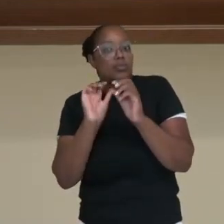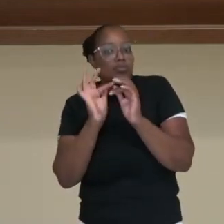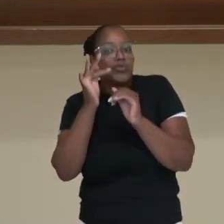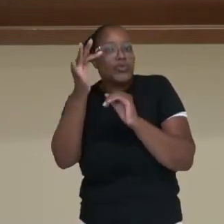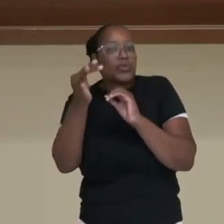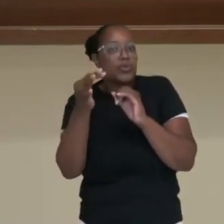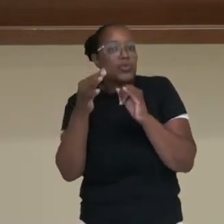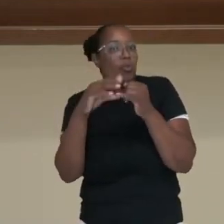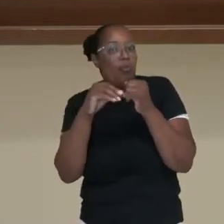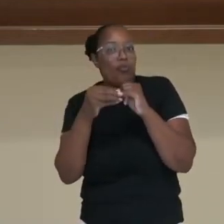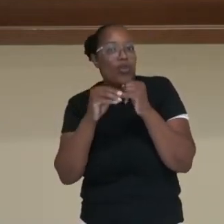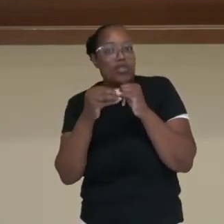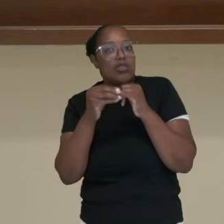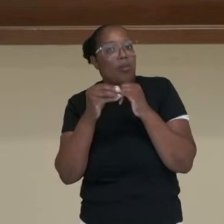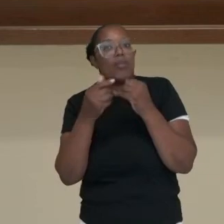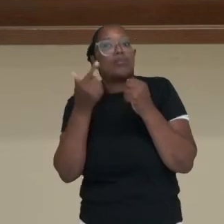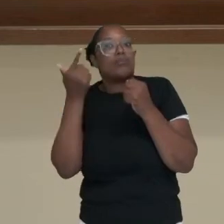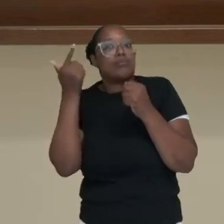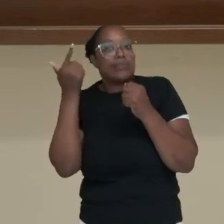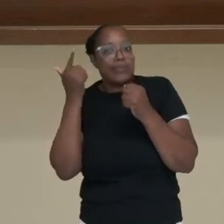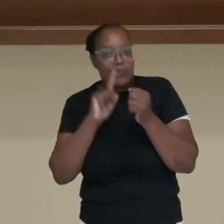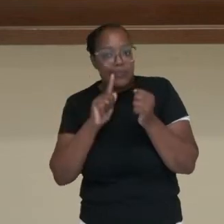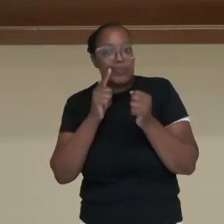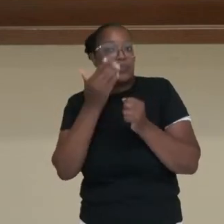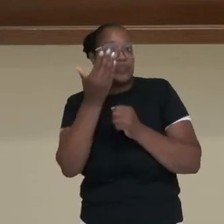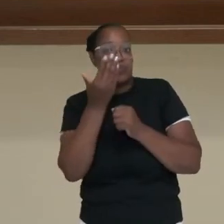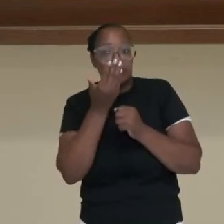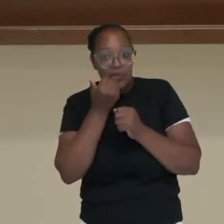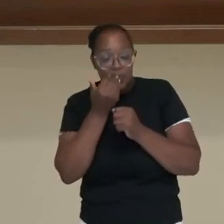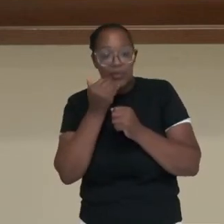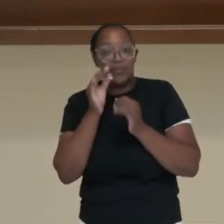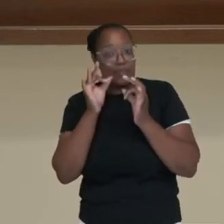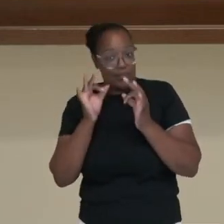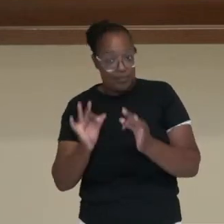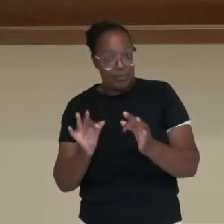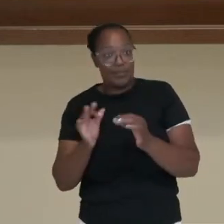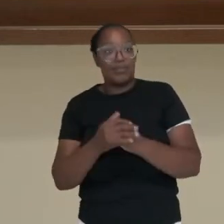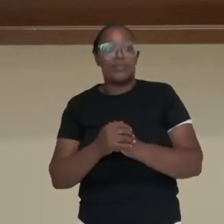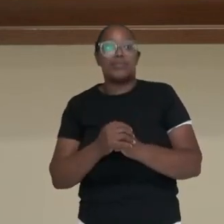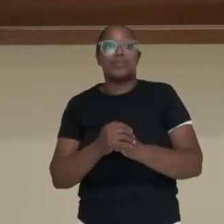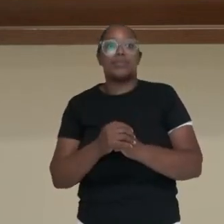um potencial de ser um pé de feijão, certo?